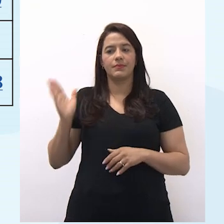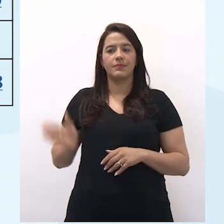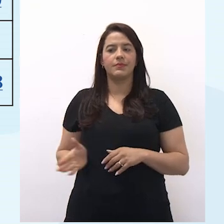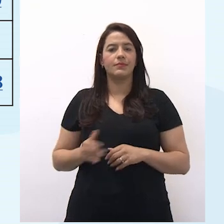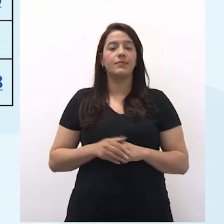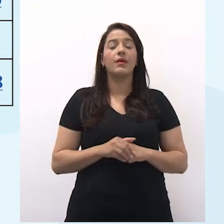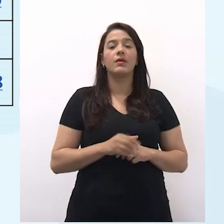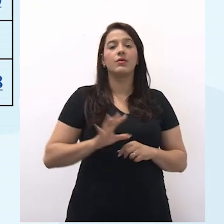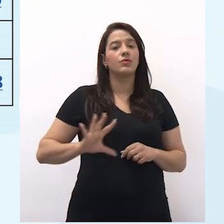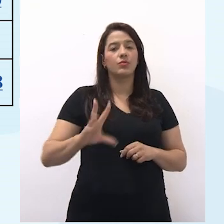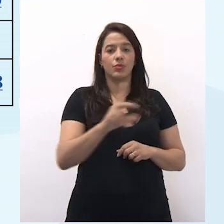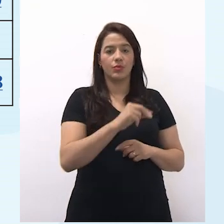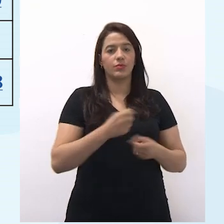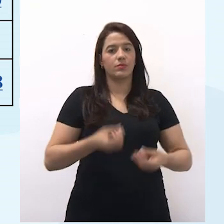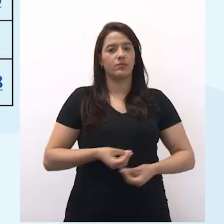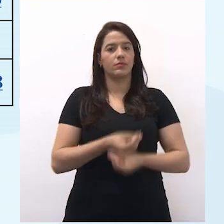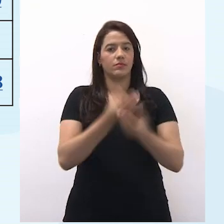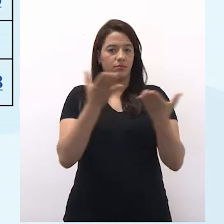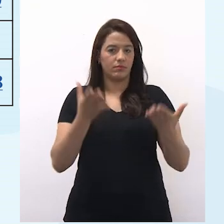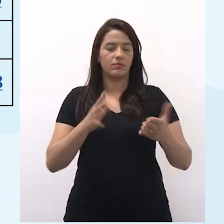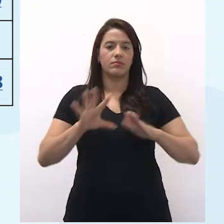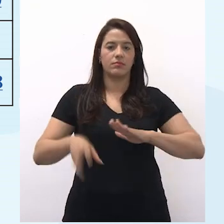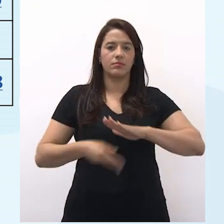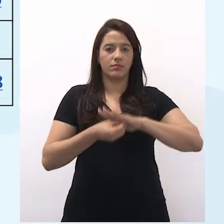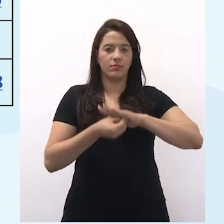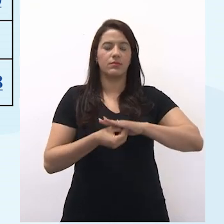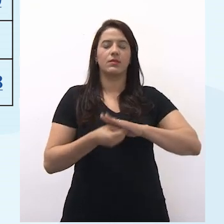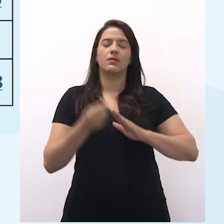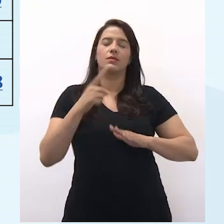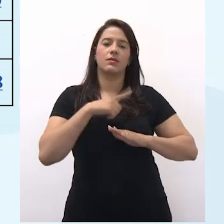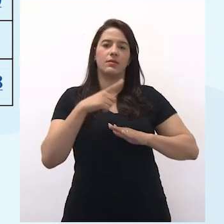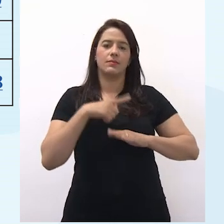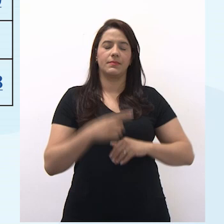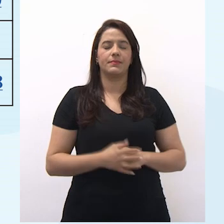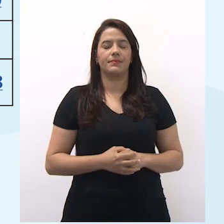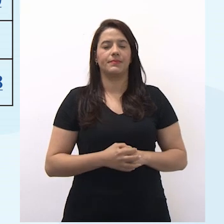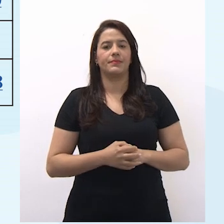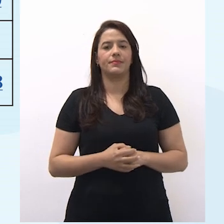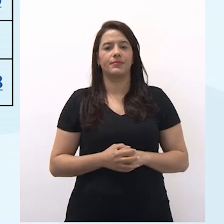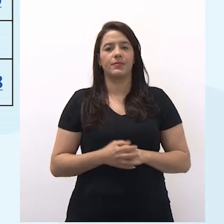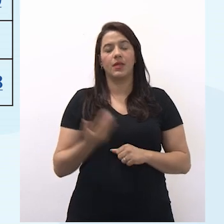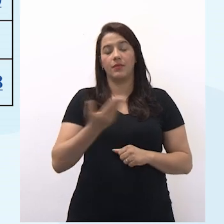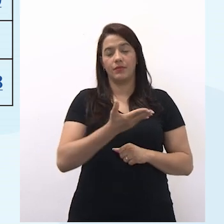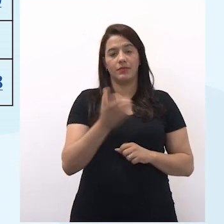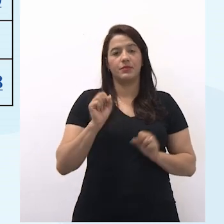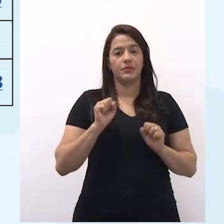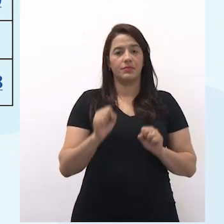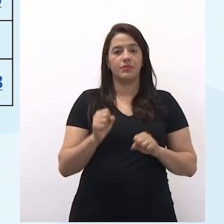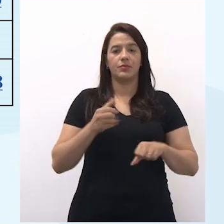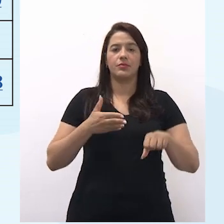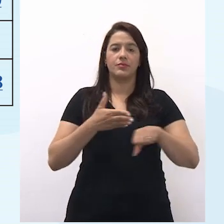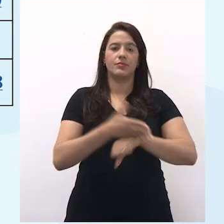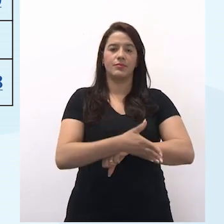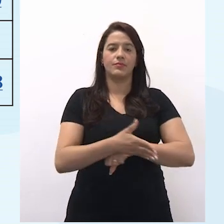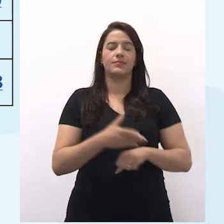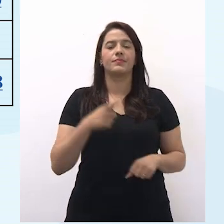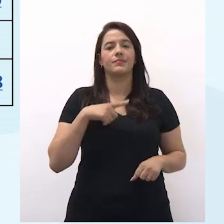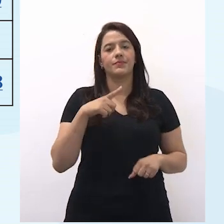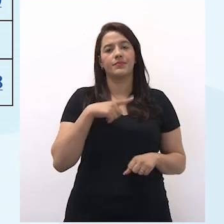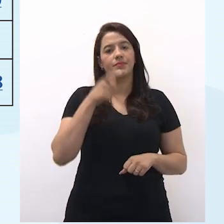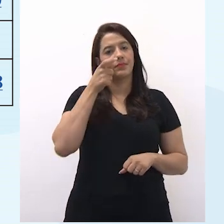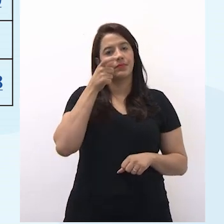que esse material vai ficar à disposição dos professores no repositório, né, do Centro de Mídias, para o acesso